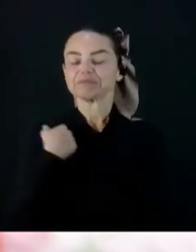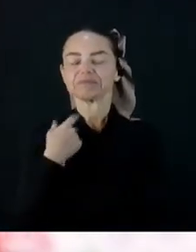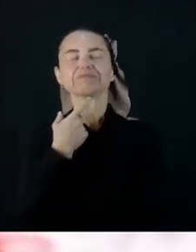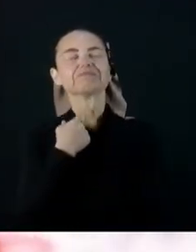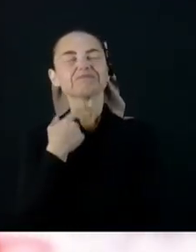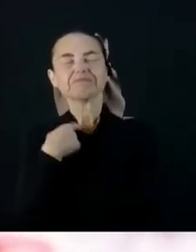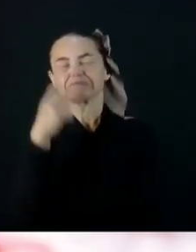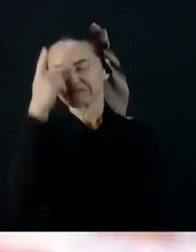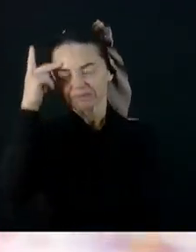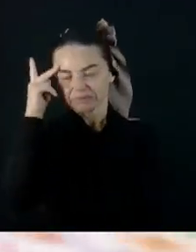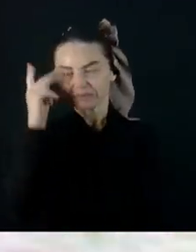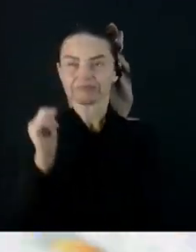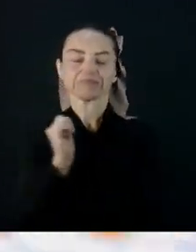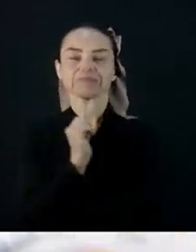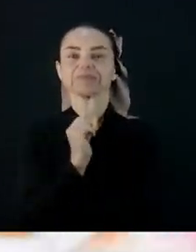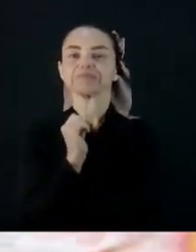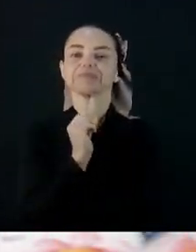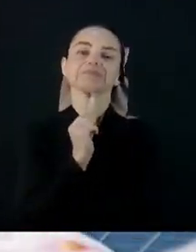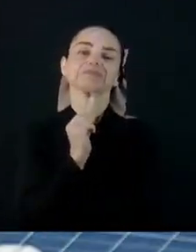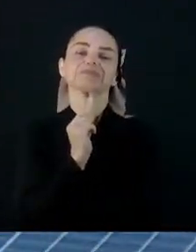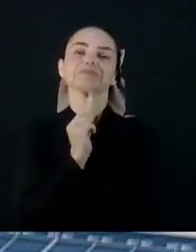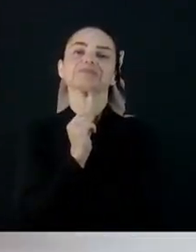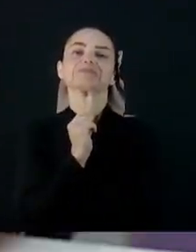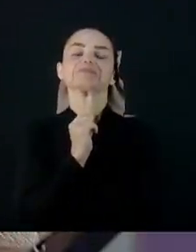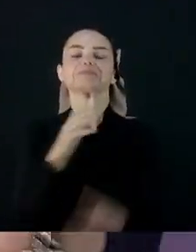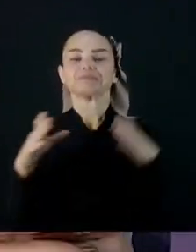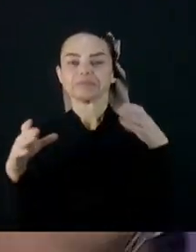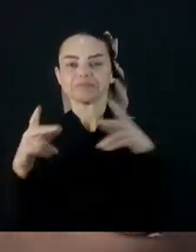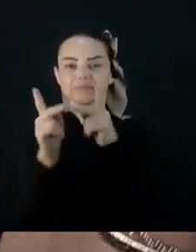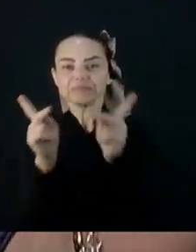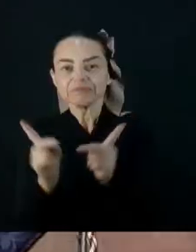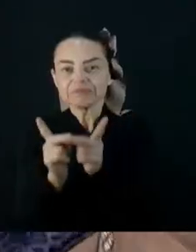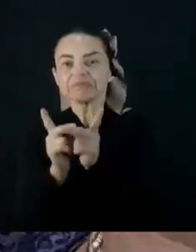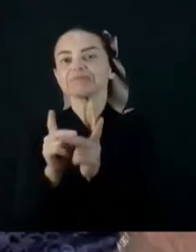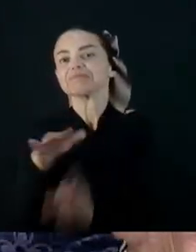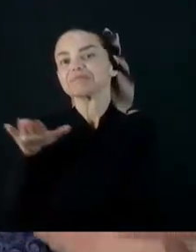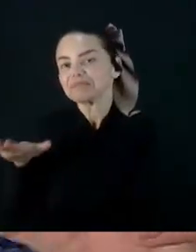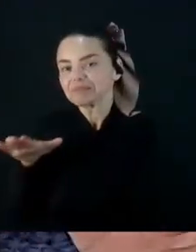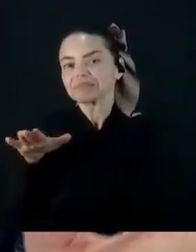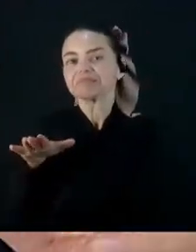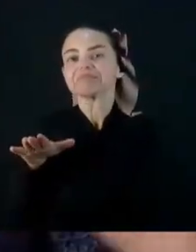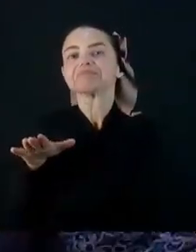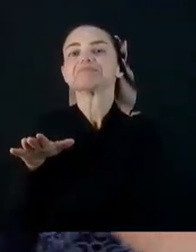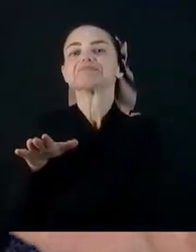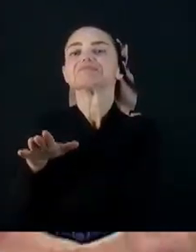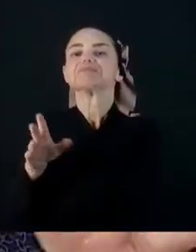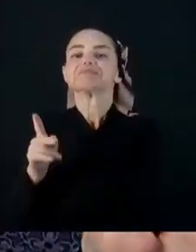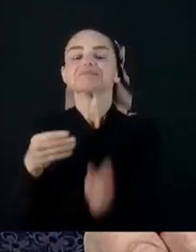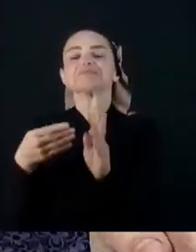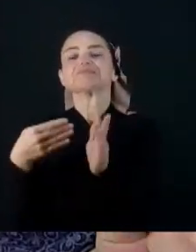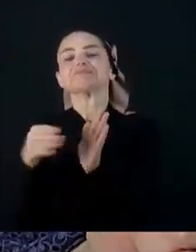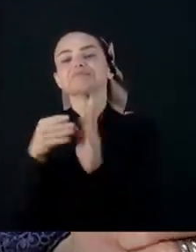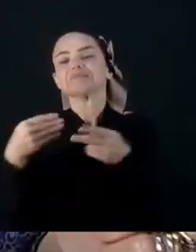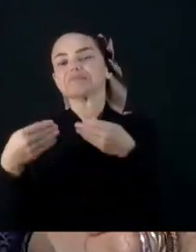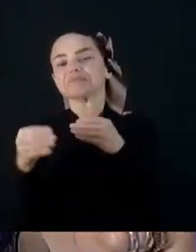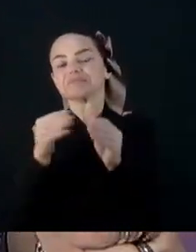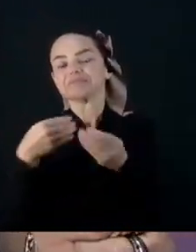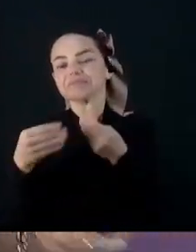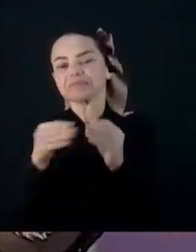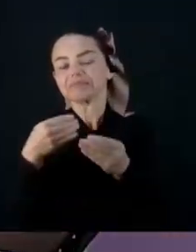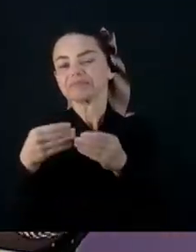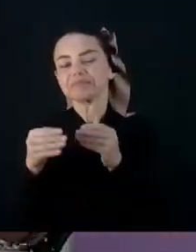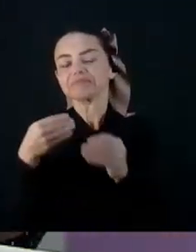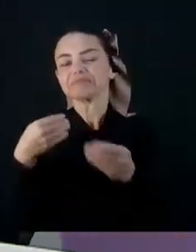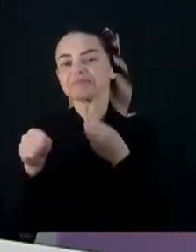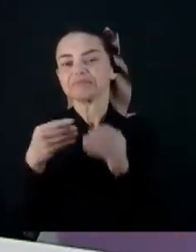sei lá, um pratinho de criança, geralmente, né? sim. Aqueles de plástico, Uhum. né? Tem essa medida, pode